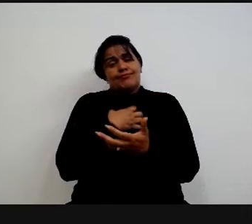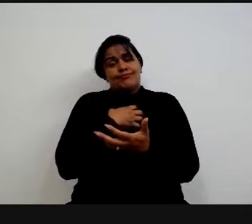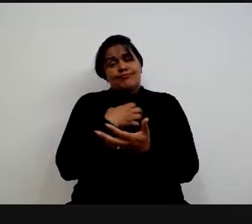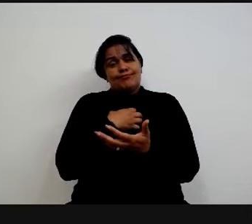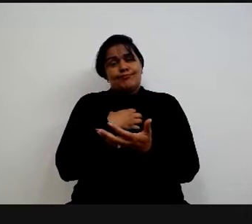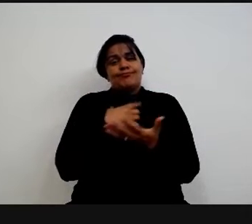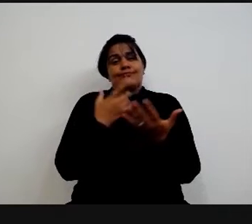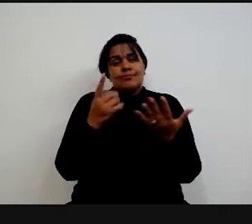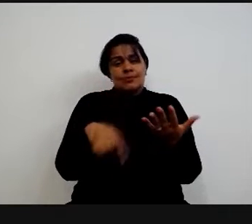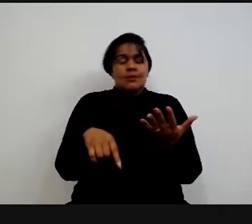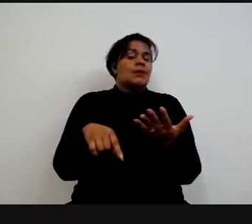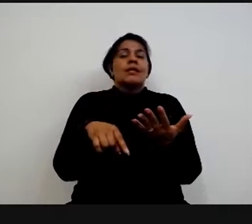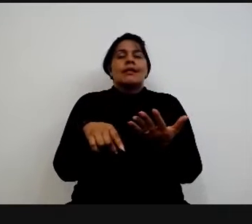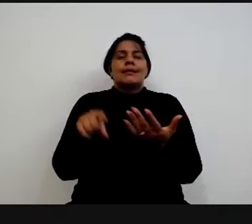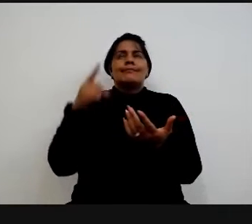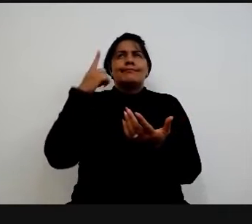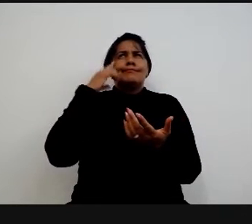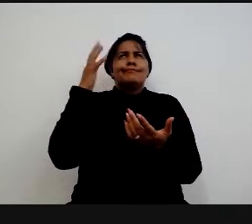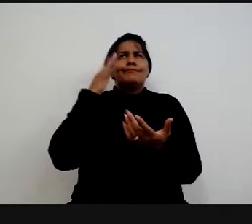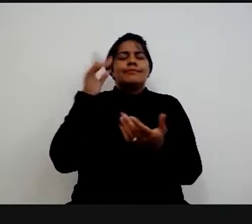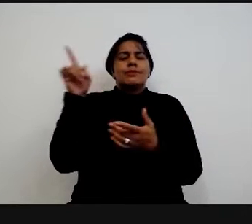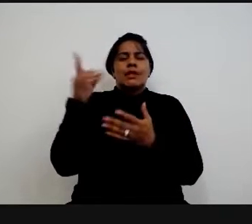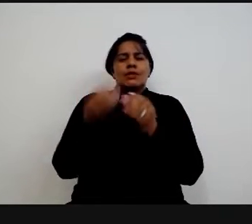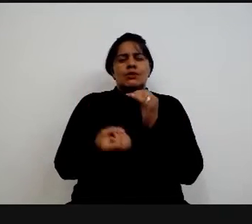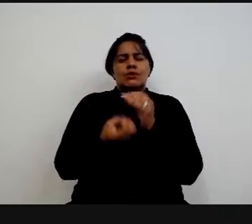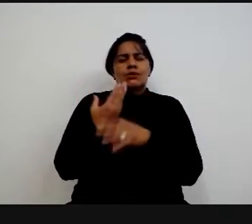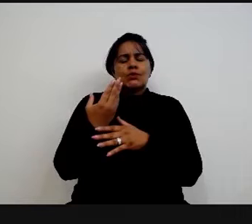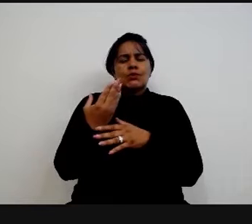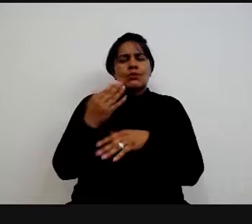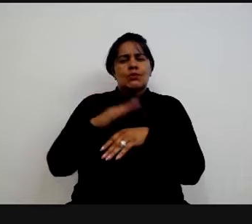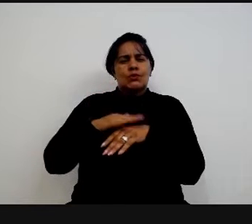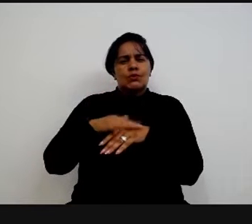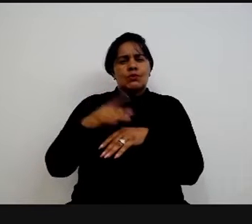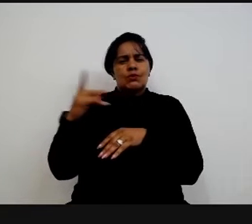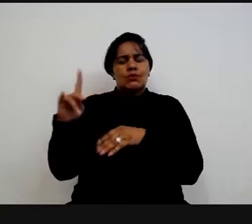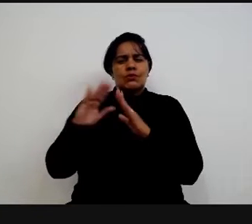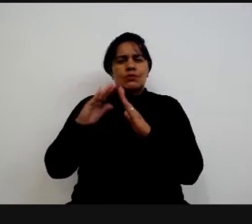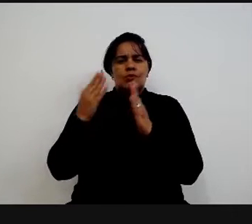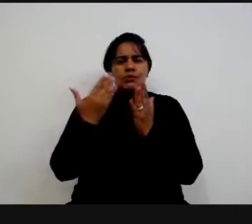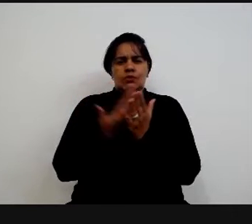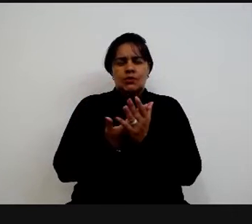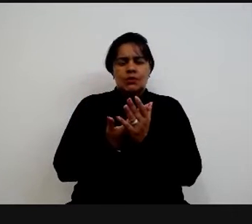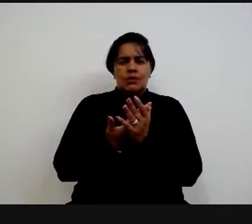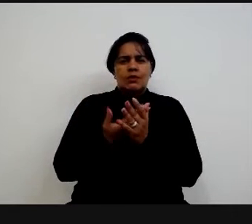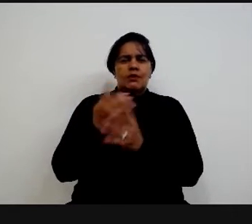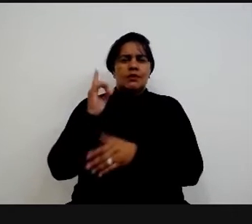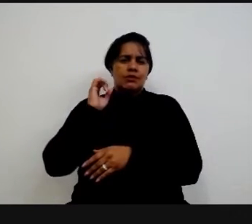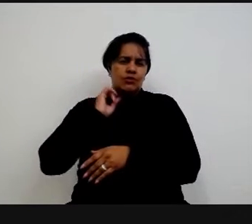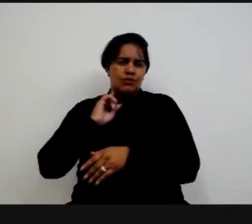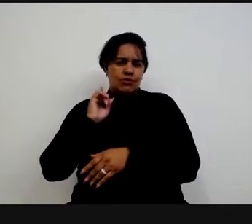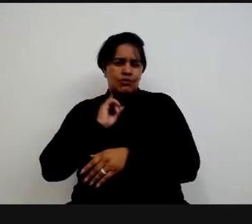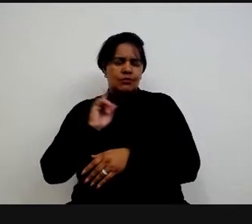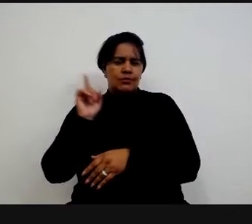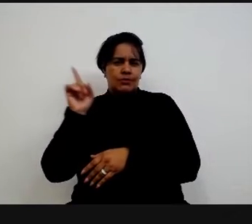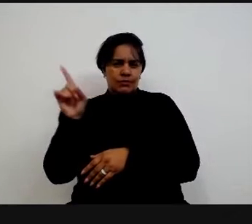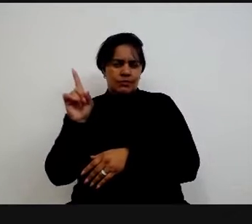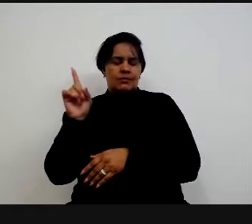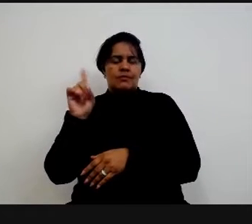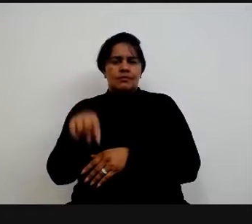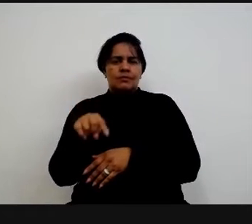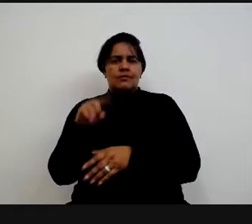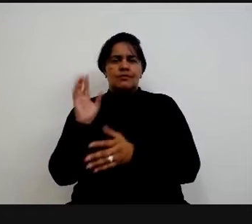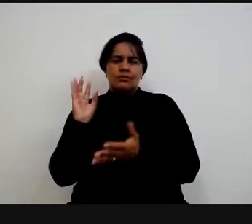Minas Gerais, na Escola de Minas, que foi criada em 92, que está fazendo 30 anos, colocou essa emenda na Constituição